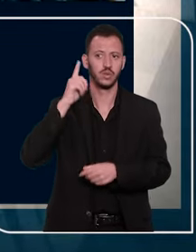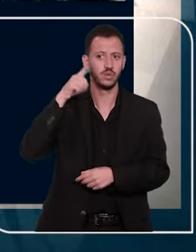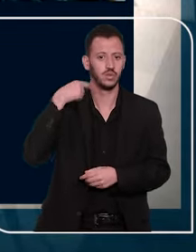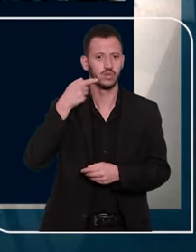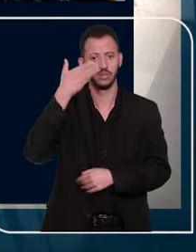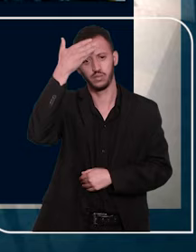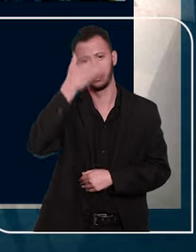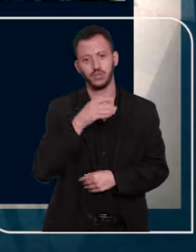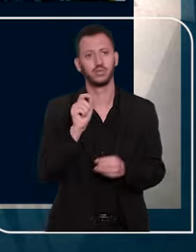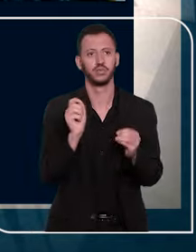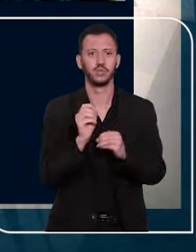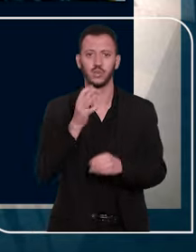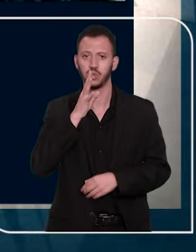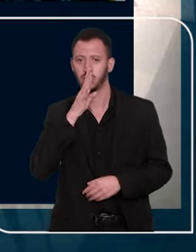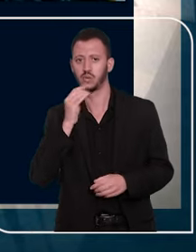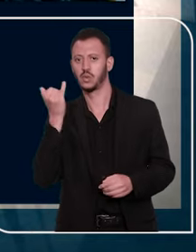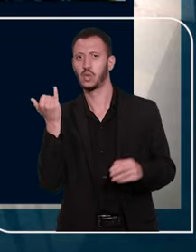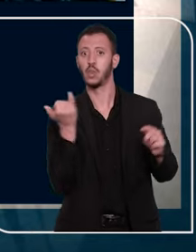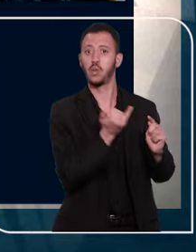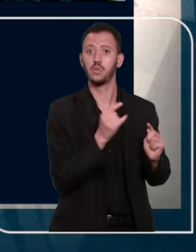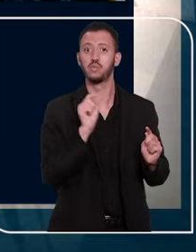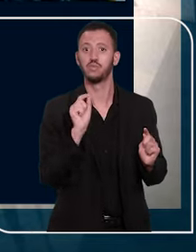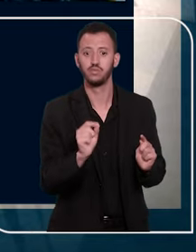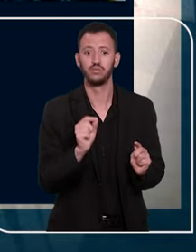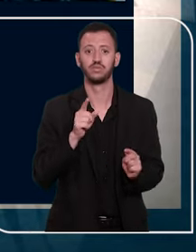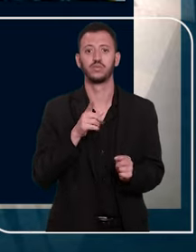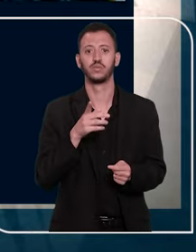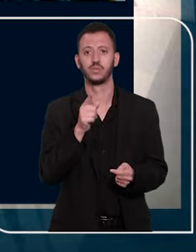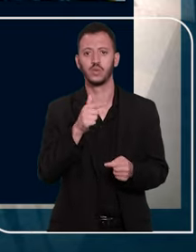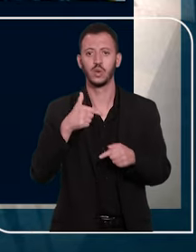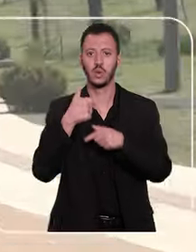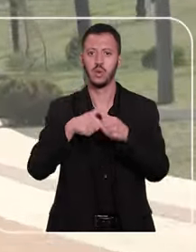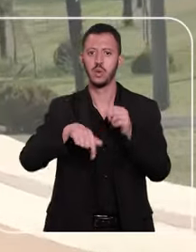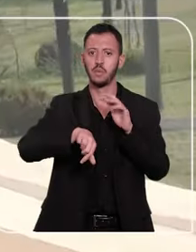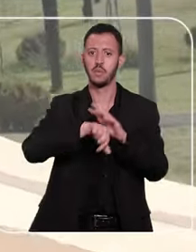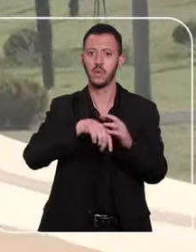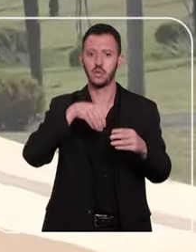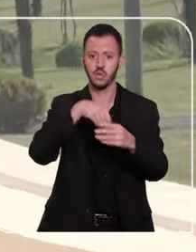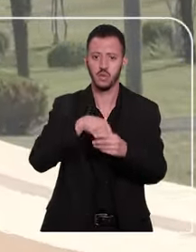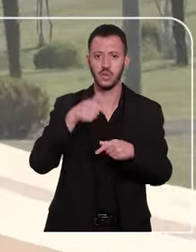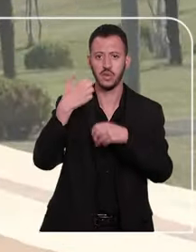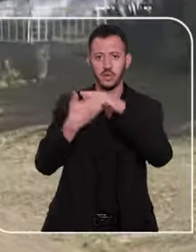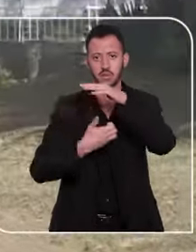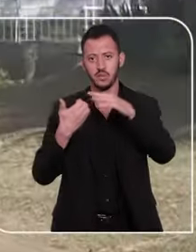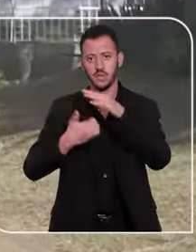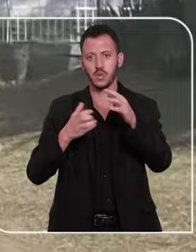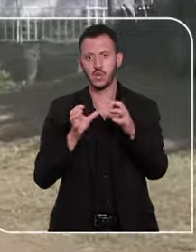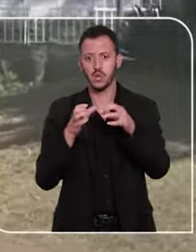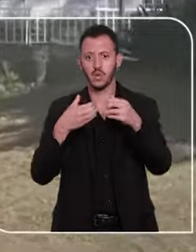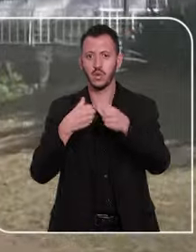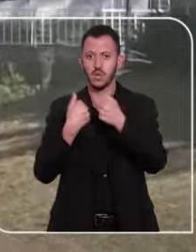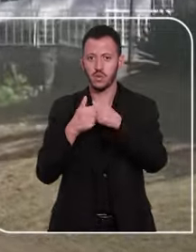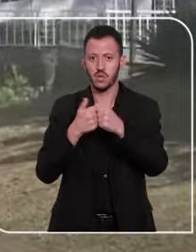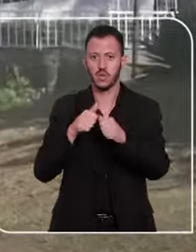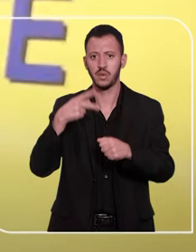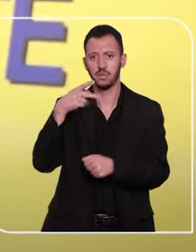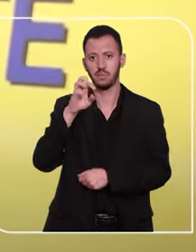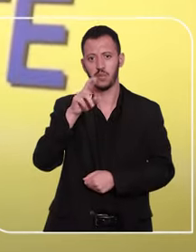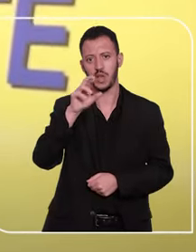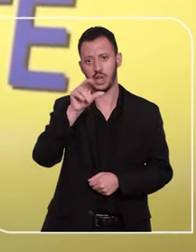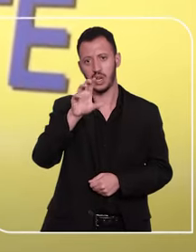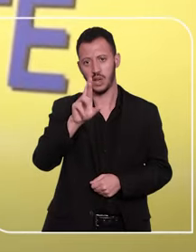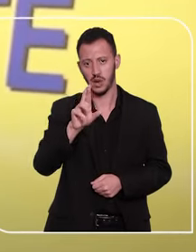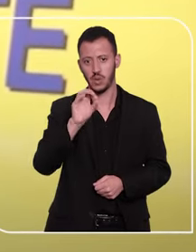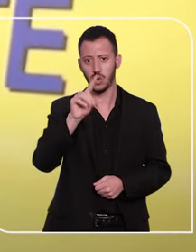colaboração do advogado as provas e as denúncias decorrentes dela em ação penal contra a empresa de Transportes Coletivos